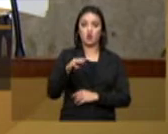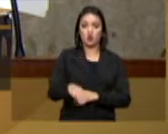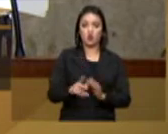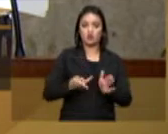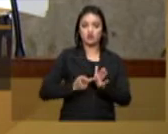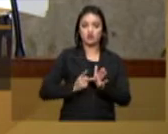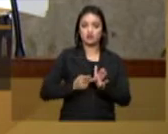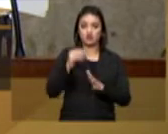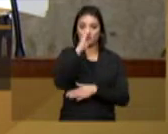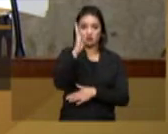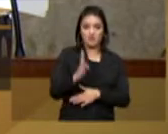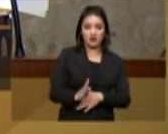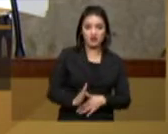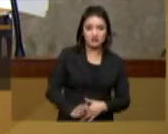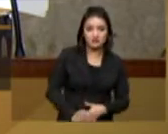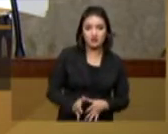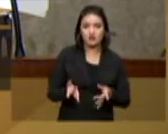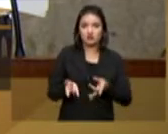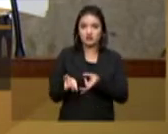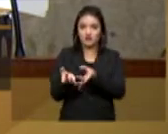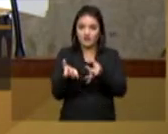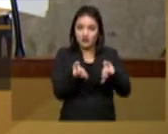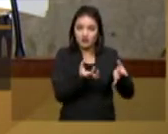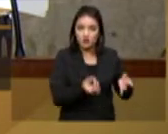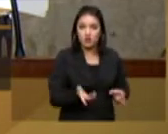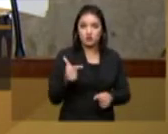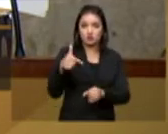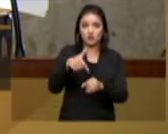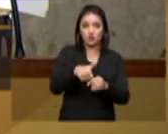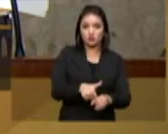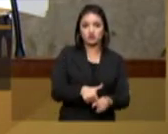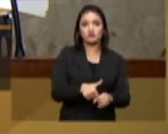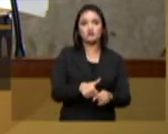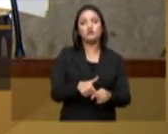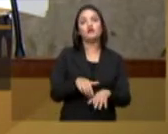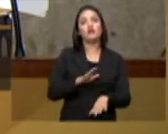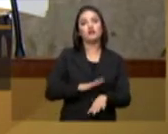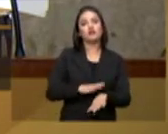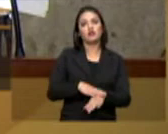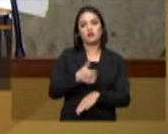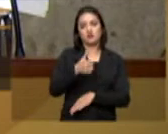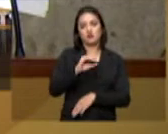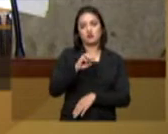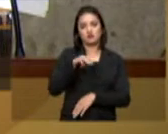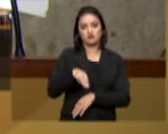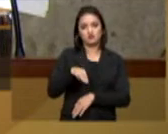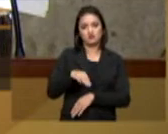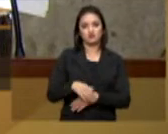das Distribuidoras de Combustíveis, também com prazo de até 10 minutos.